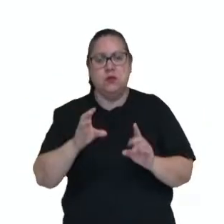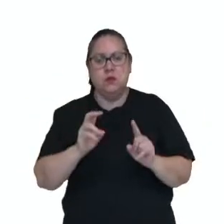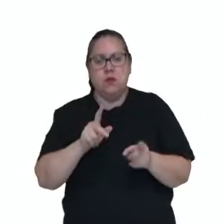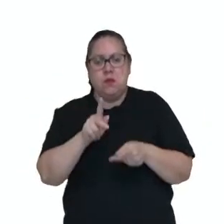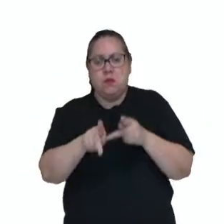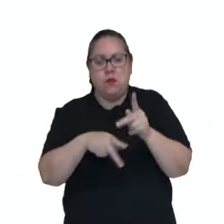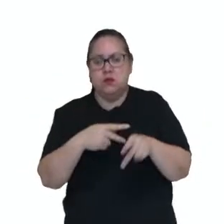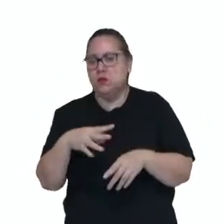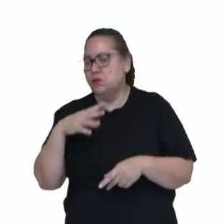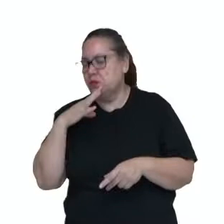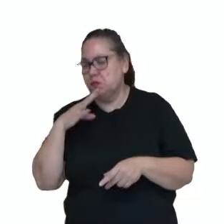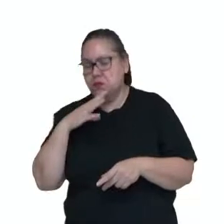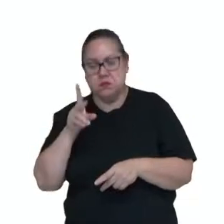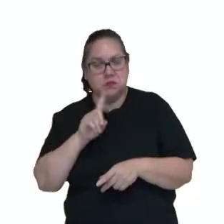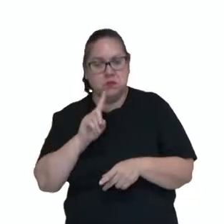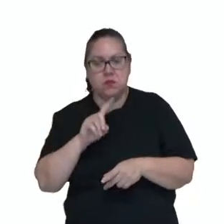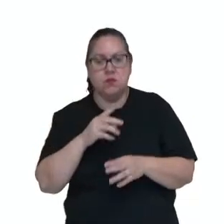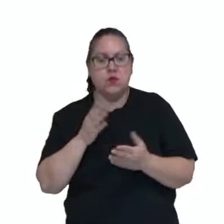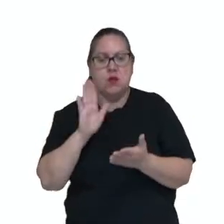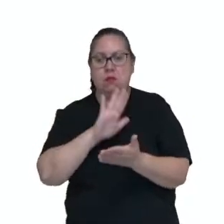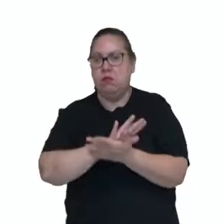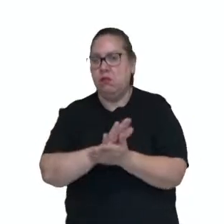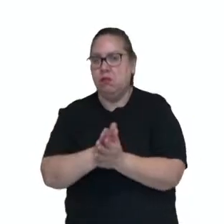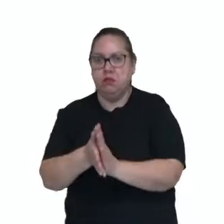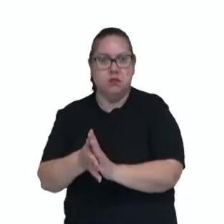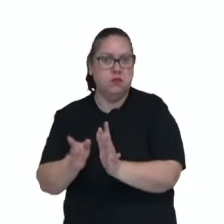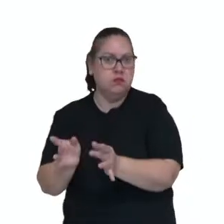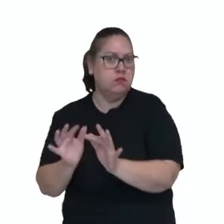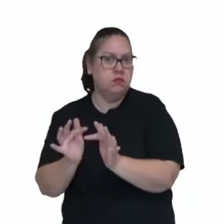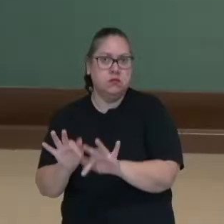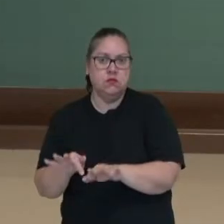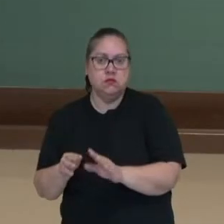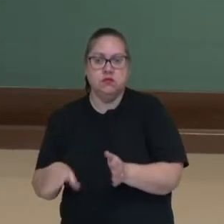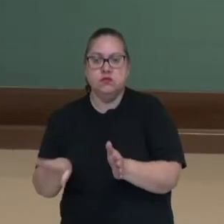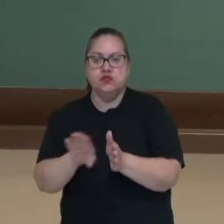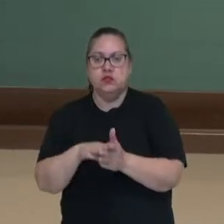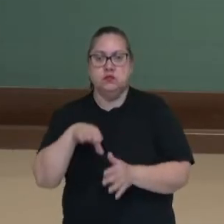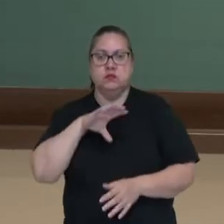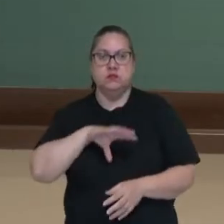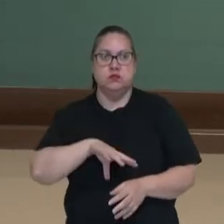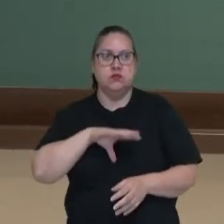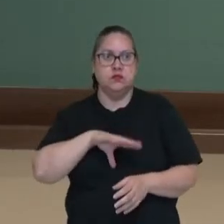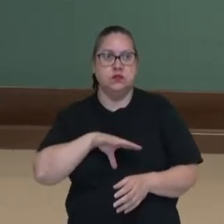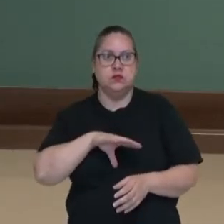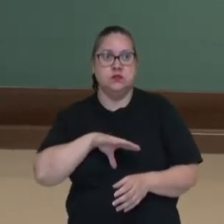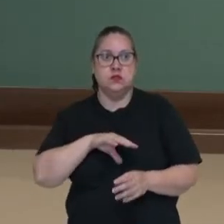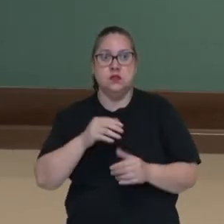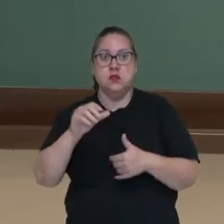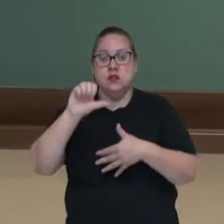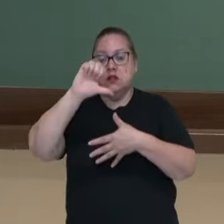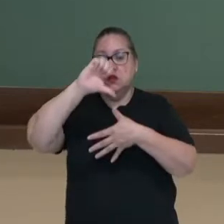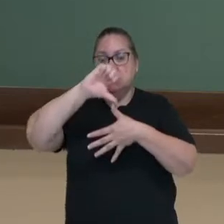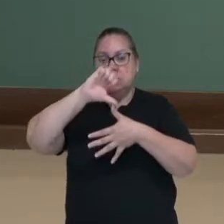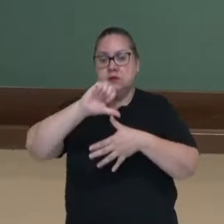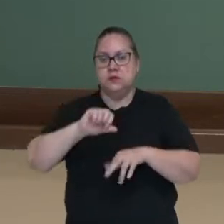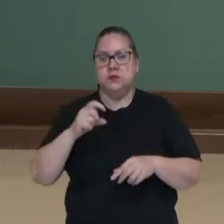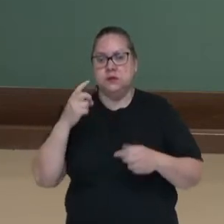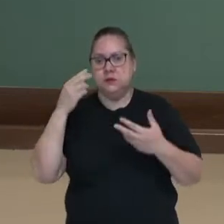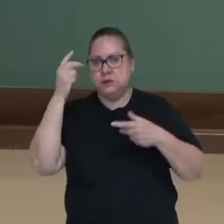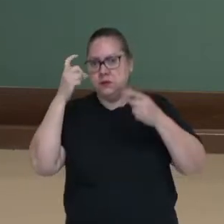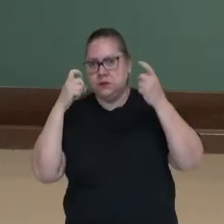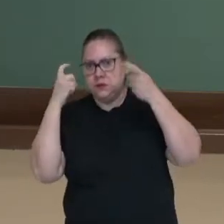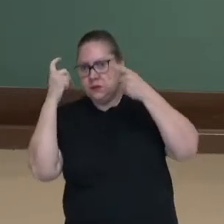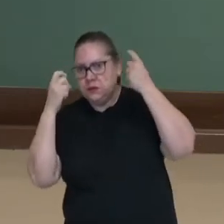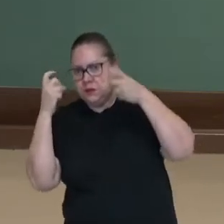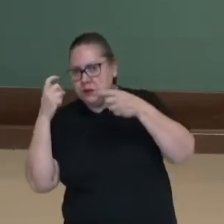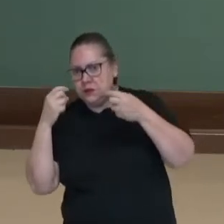nem a conhecê-los, né? Porque foram exterminados também com a chegada dos portugueses. A chegada dos portugueses na América gerou uma série de conflitos com essa